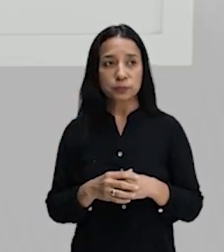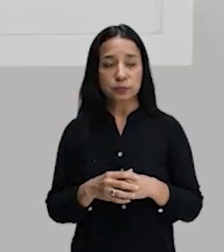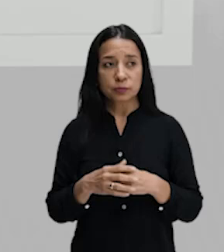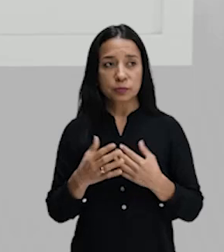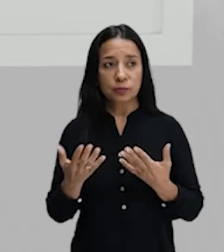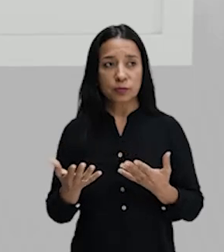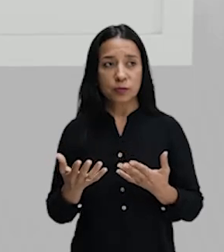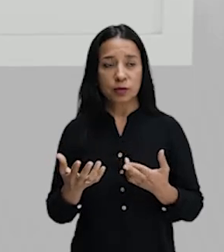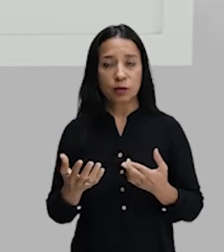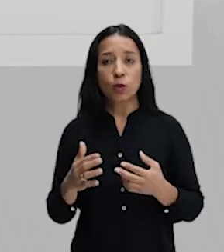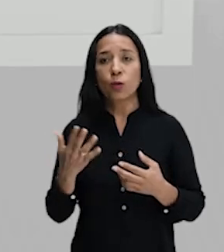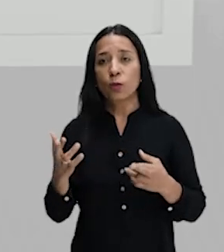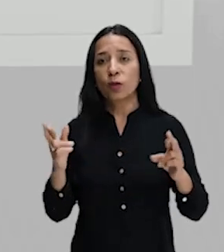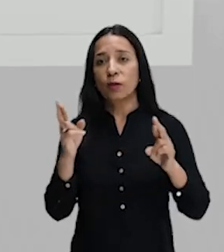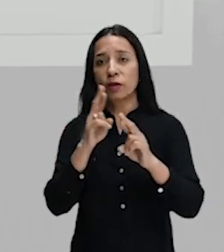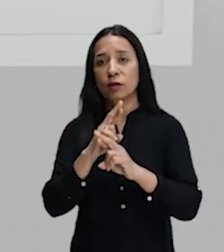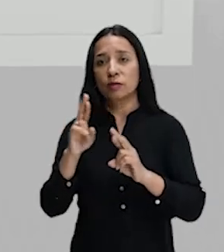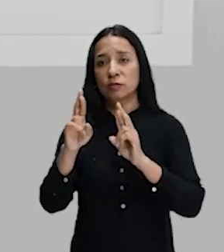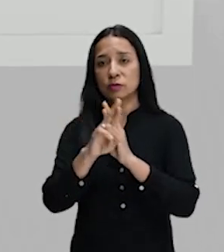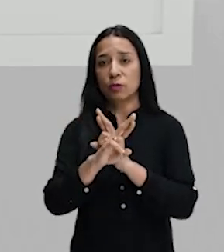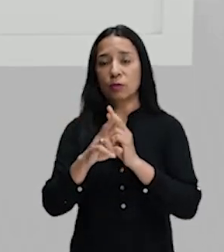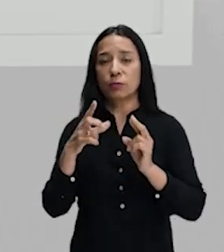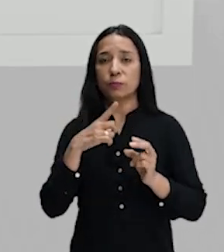Então, qual é a relação que eles vão ter?